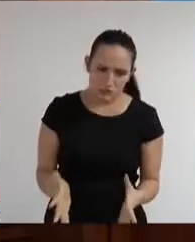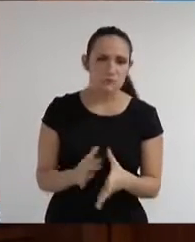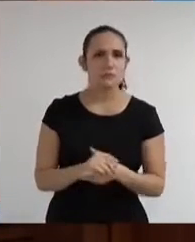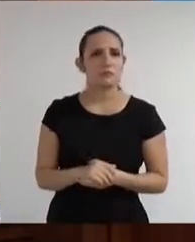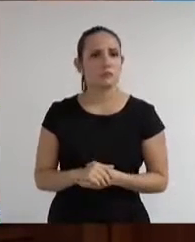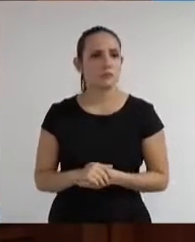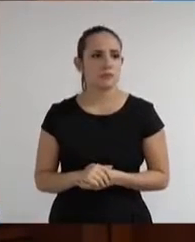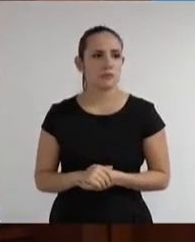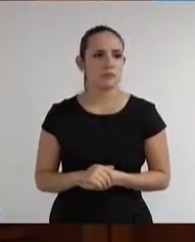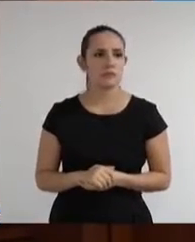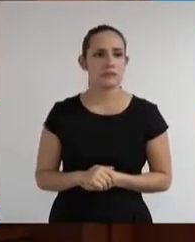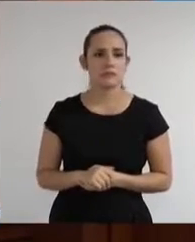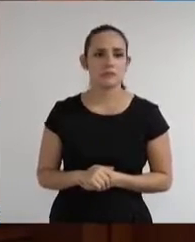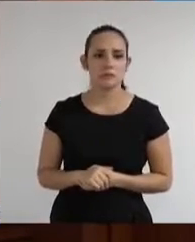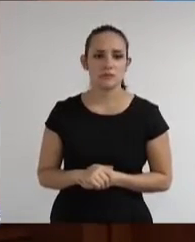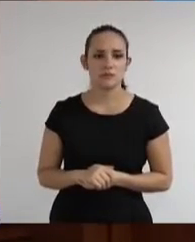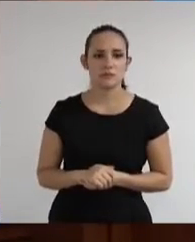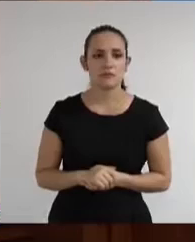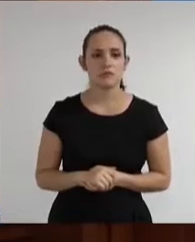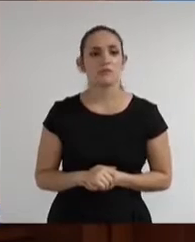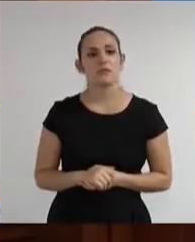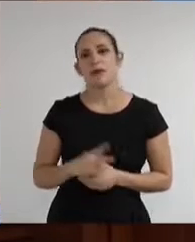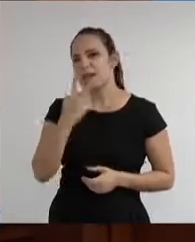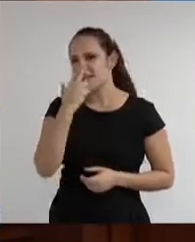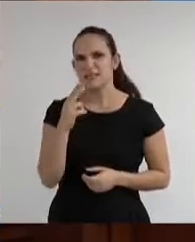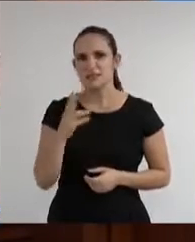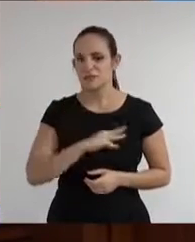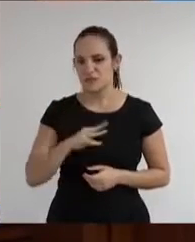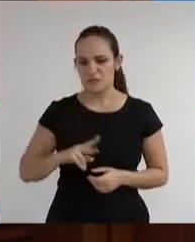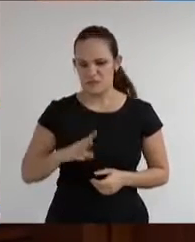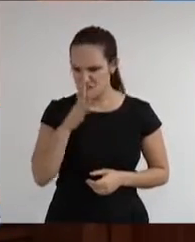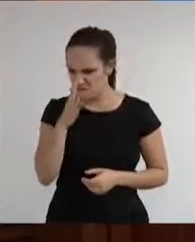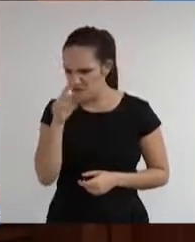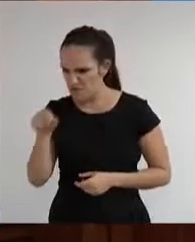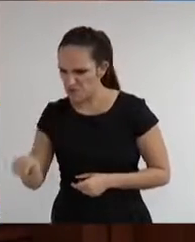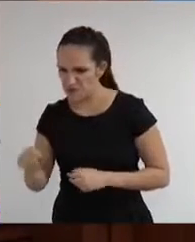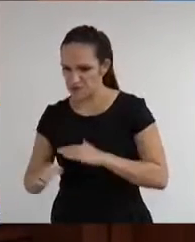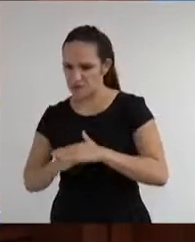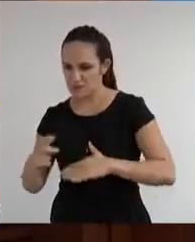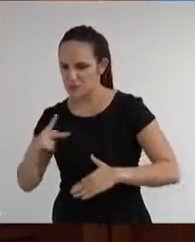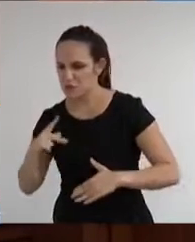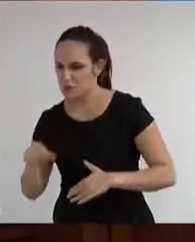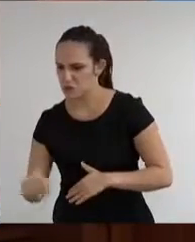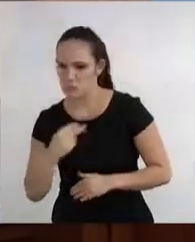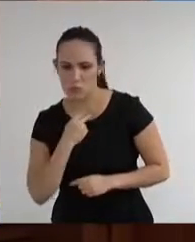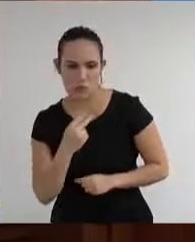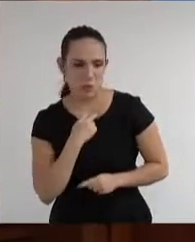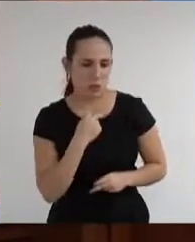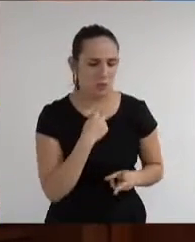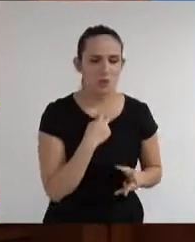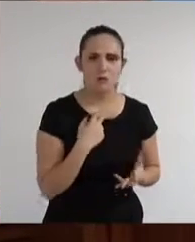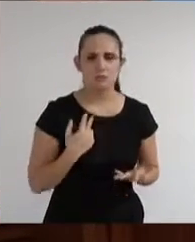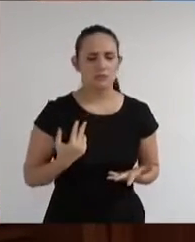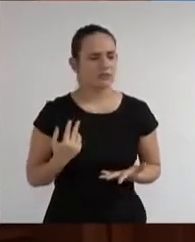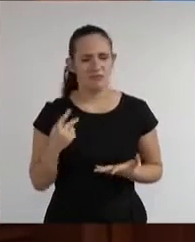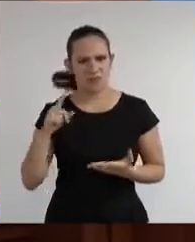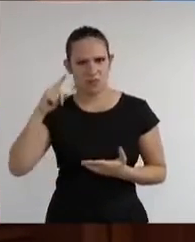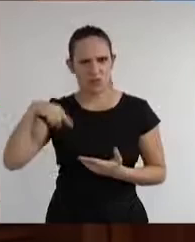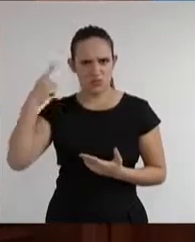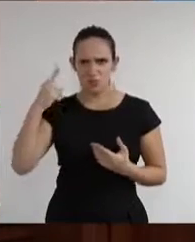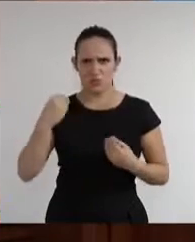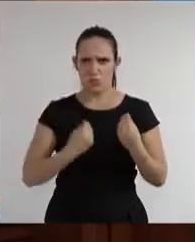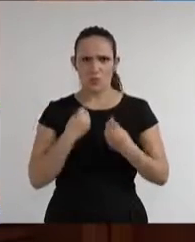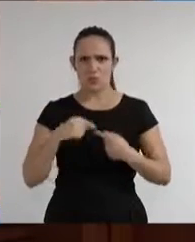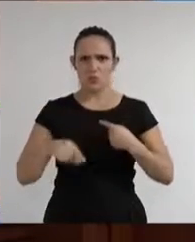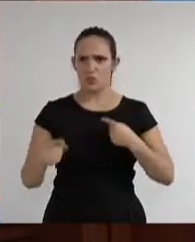estivesse determinando e entrando nas áreas privadas e dizendo, olha, a regra para você vai ser assim agora, né? Então, realmente é um absurdo, e tirando